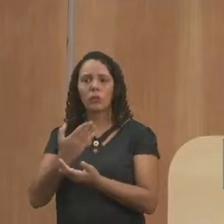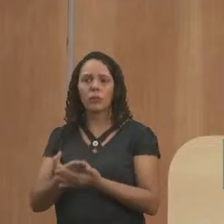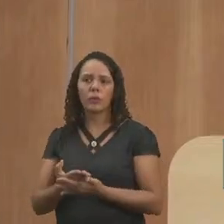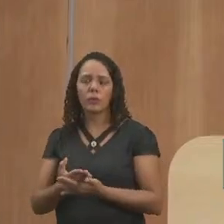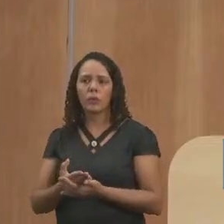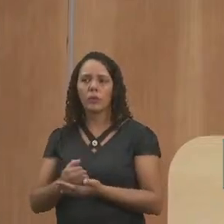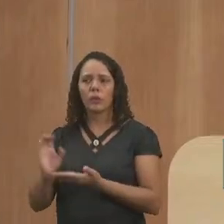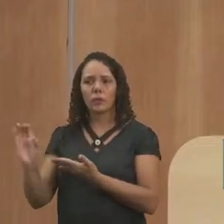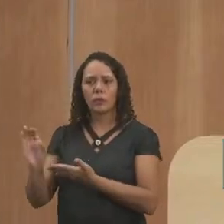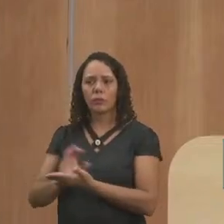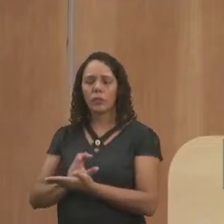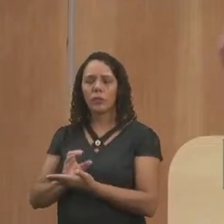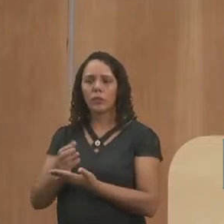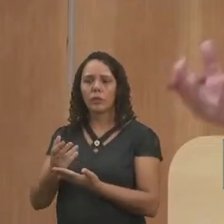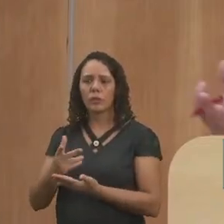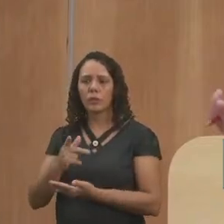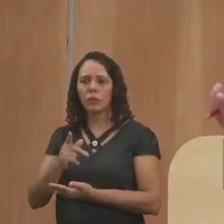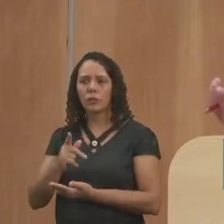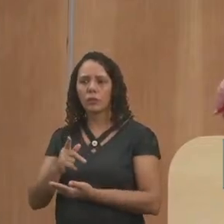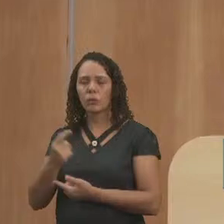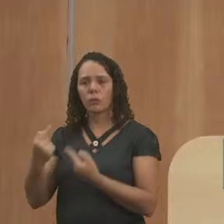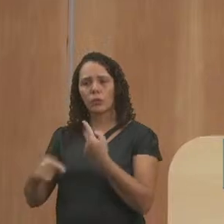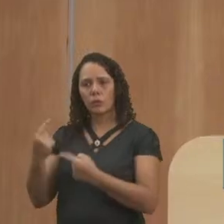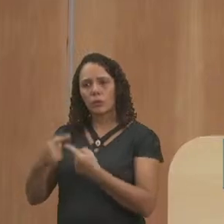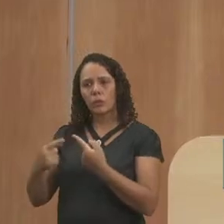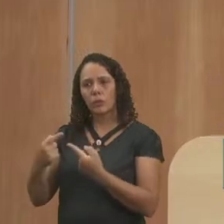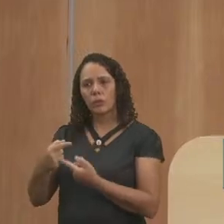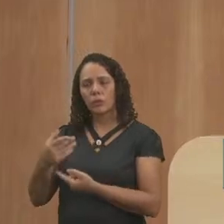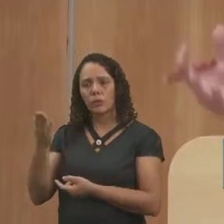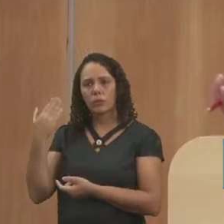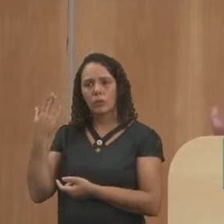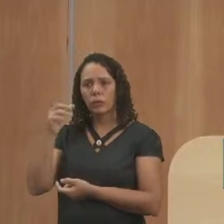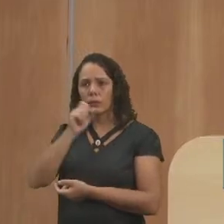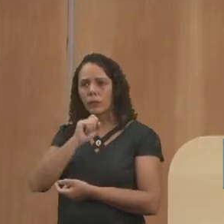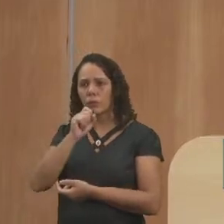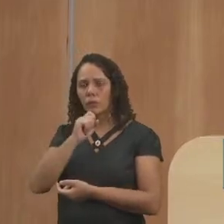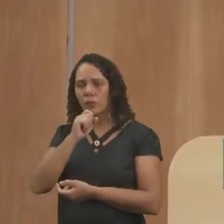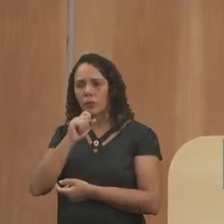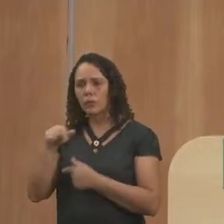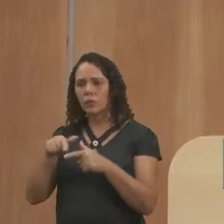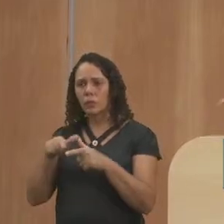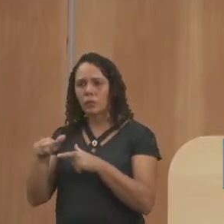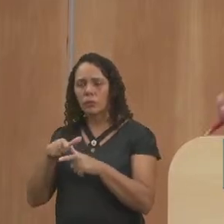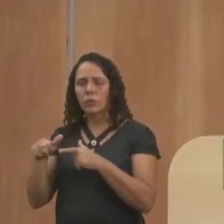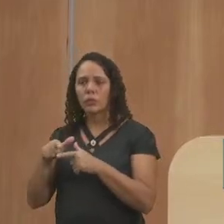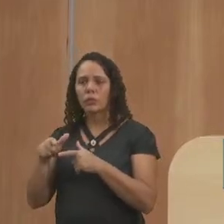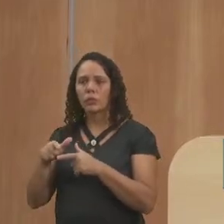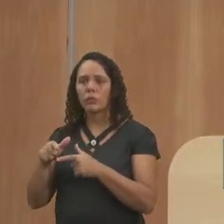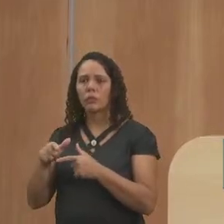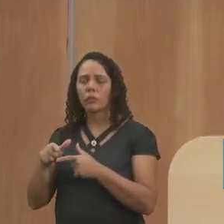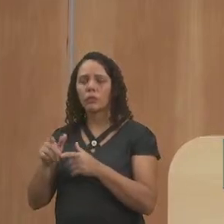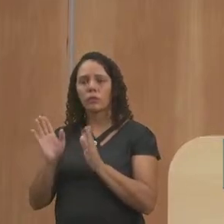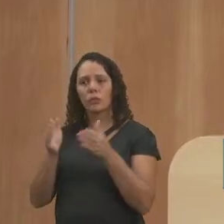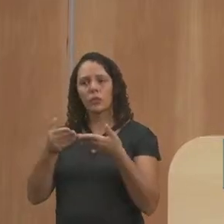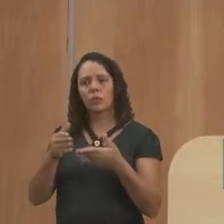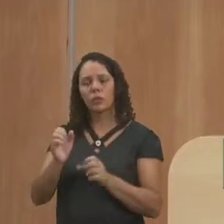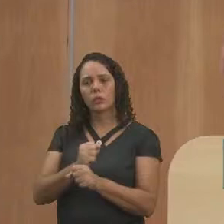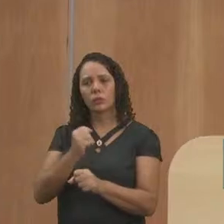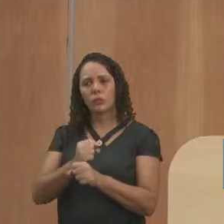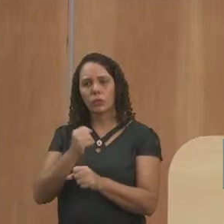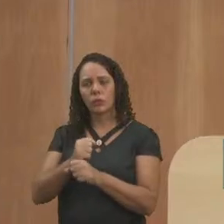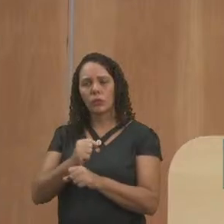parlamentares daquelas mais antigas, que era atrelada a plano de trabalho e voltada exclusivamente para a obra,